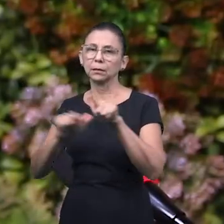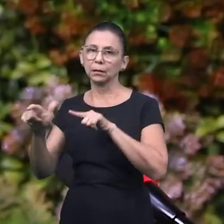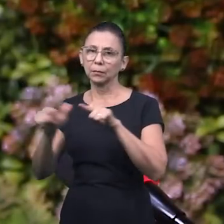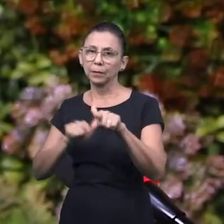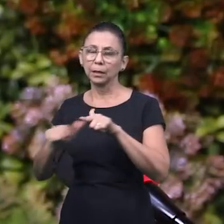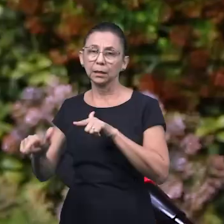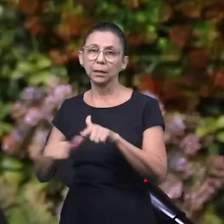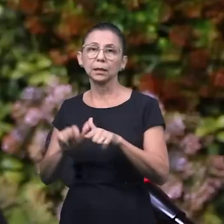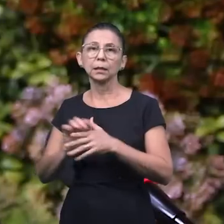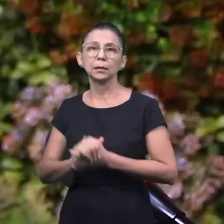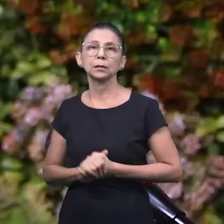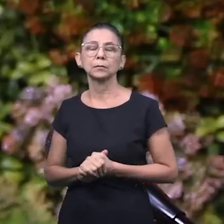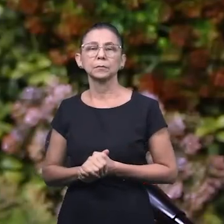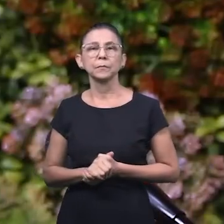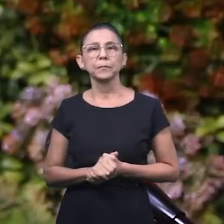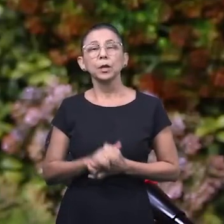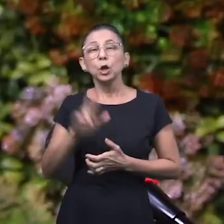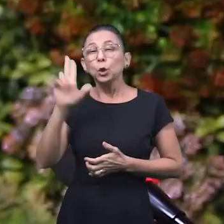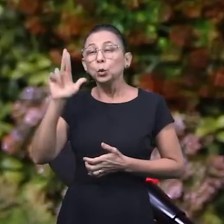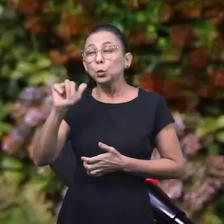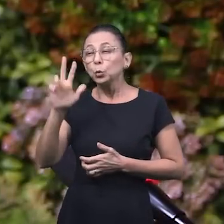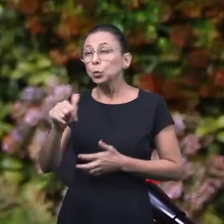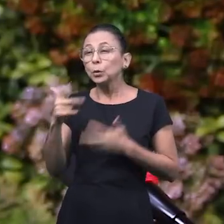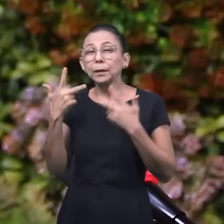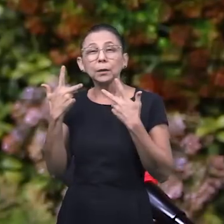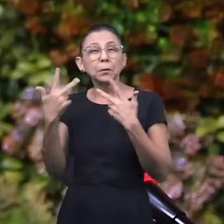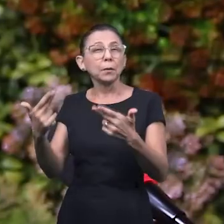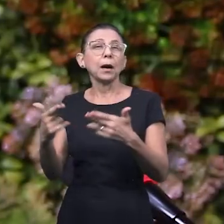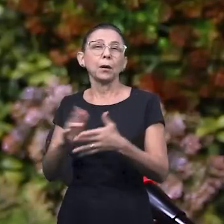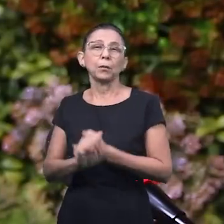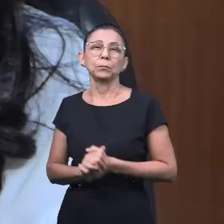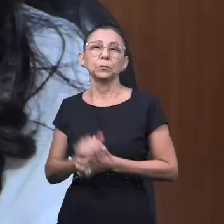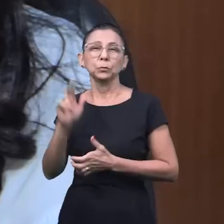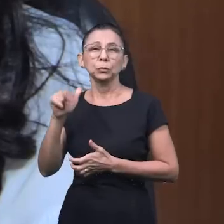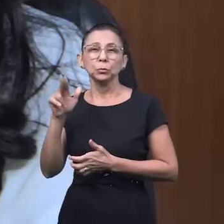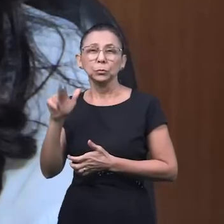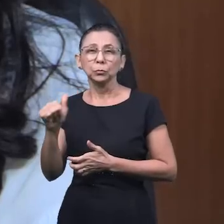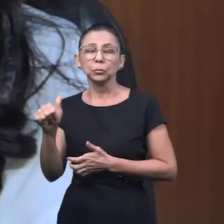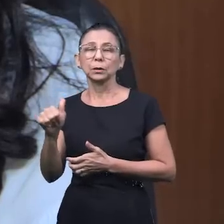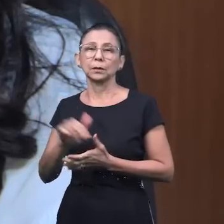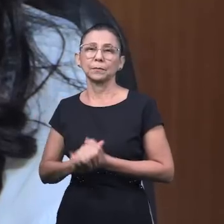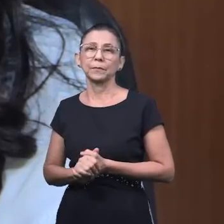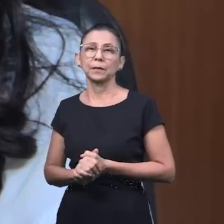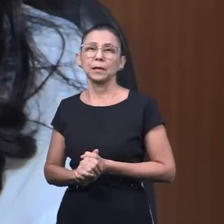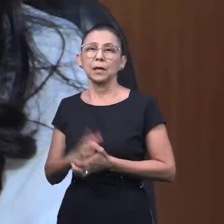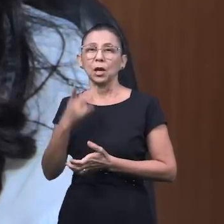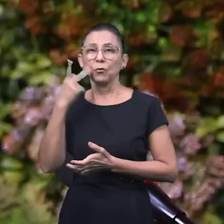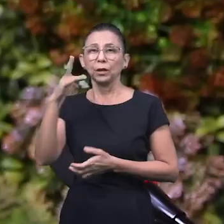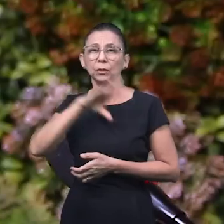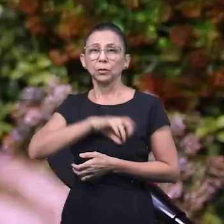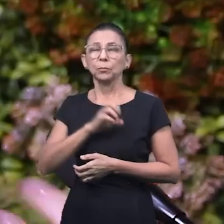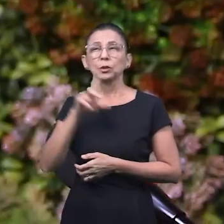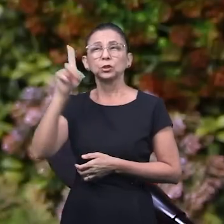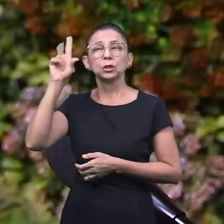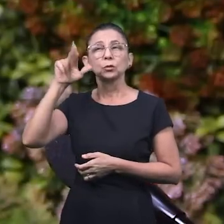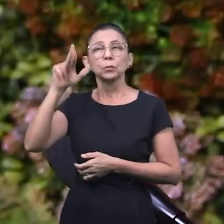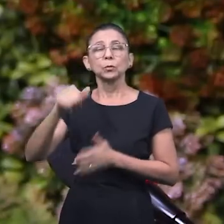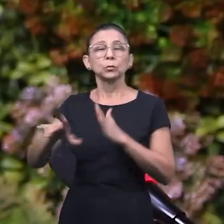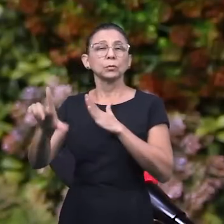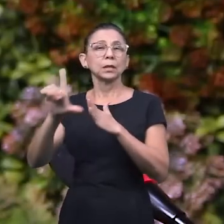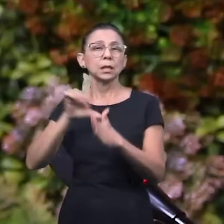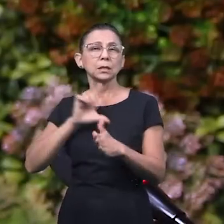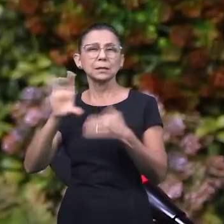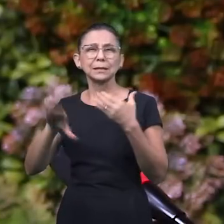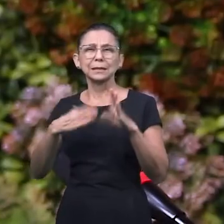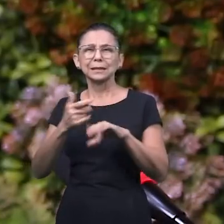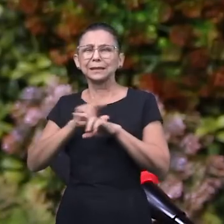que eu trabalhei como eu nunca trabalhei na minha vida. Eu falei do amor de Deus como eu nunca tinha falado antes. Eu cantava como eu nunca cantei antes.